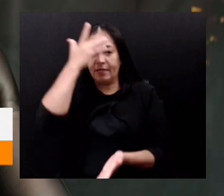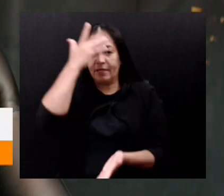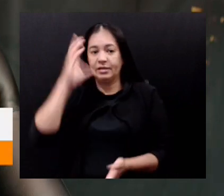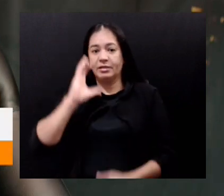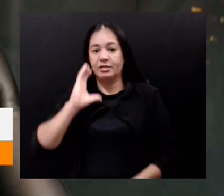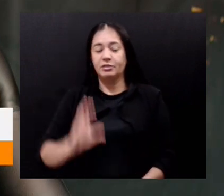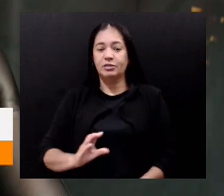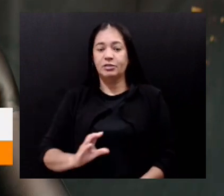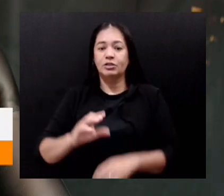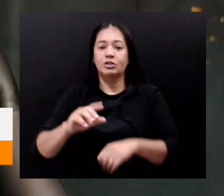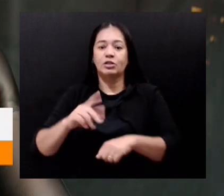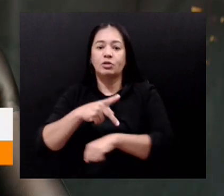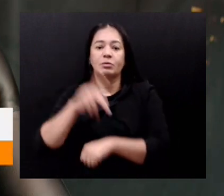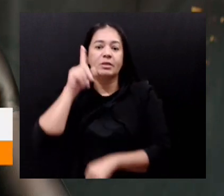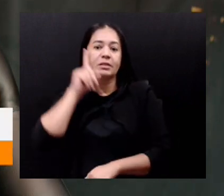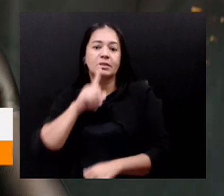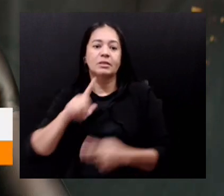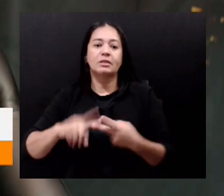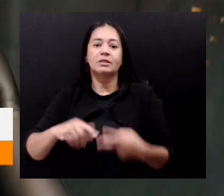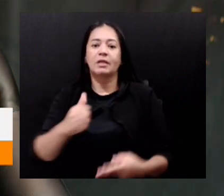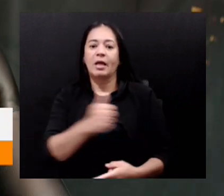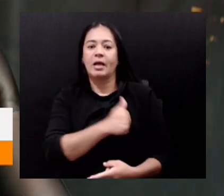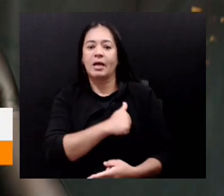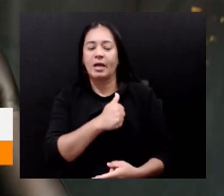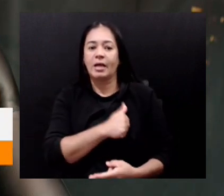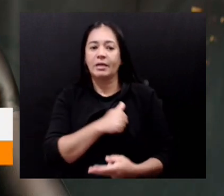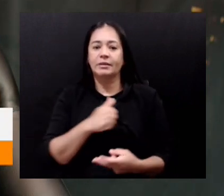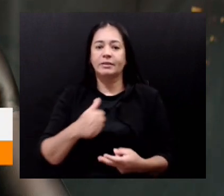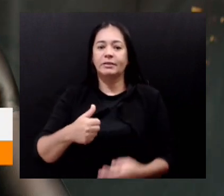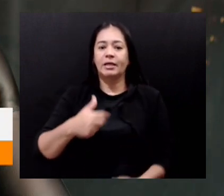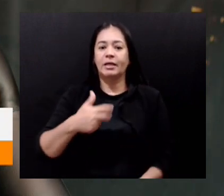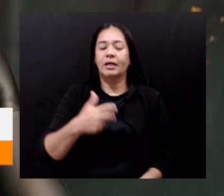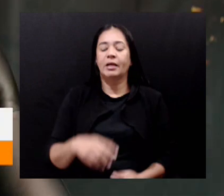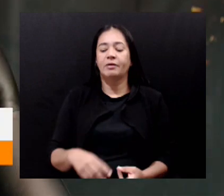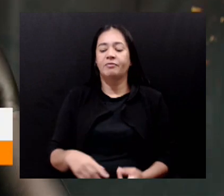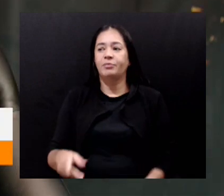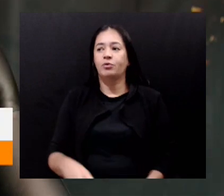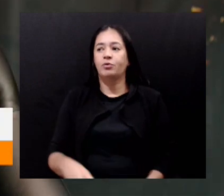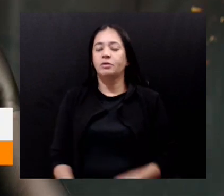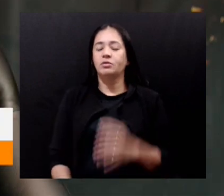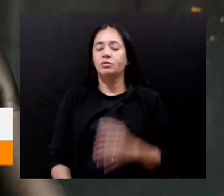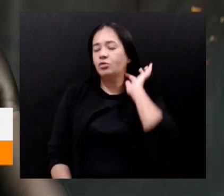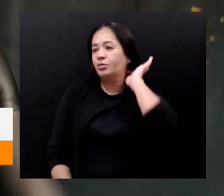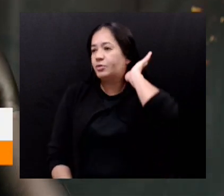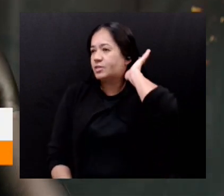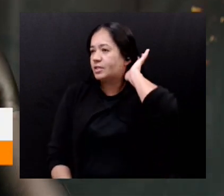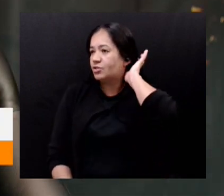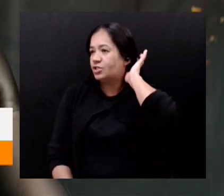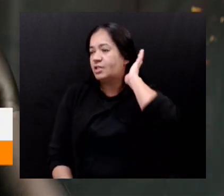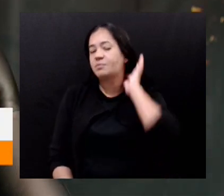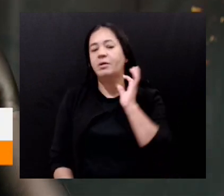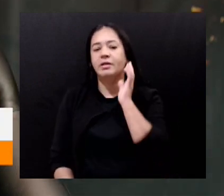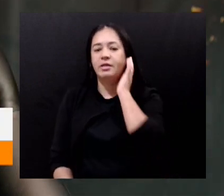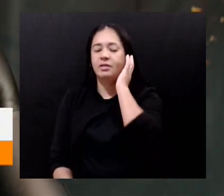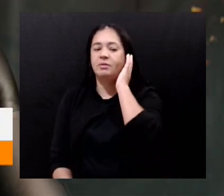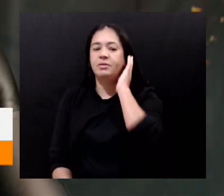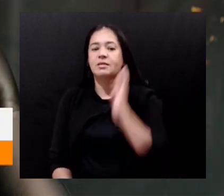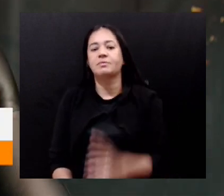Canadá e Austrália Imagino. que desejam visitar o Brasil. A medida, assinada ainda em 2023, ela baseia-se no princípio